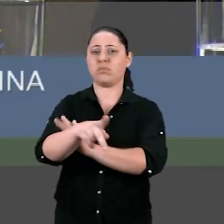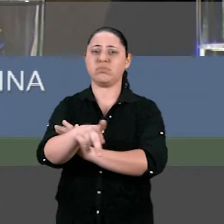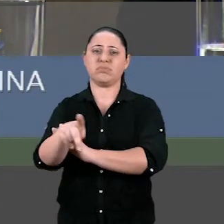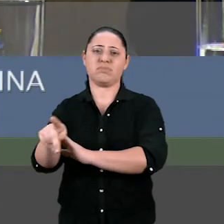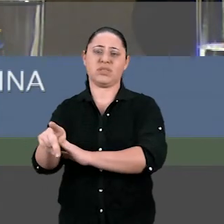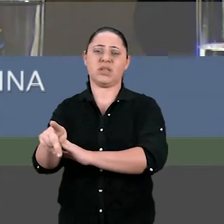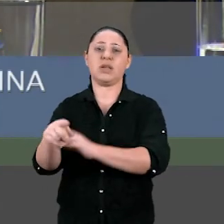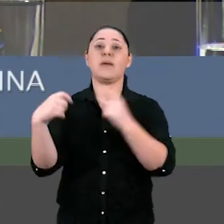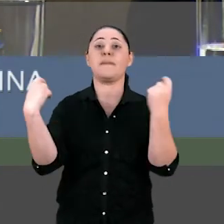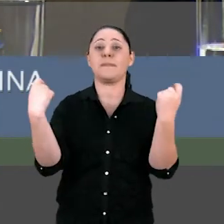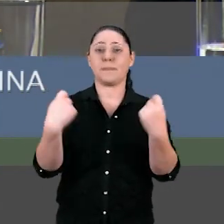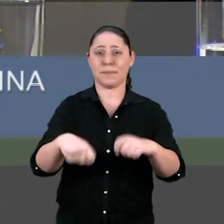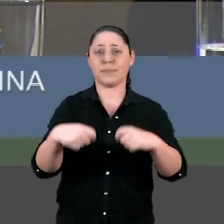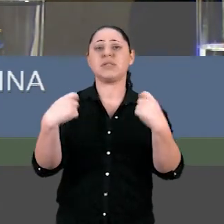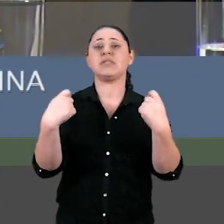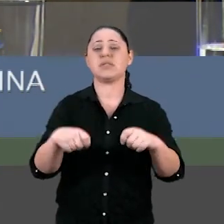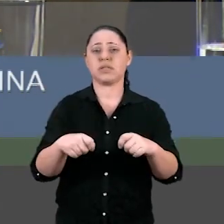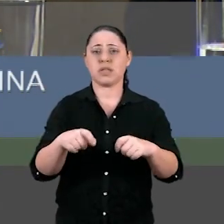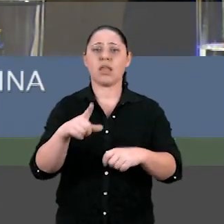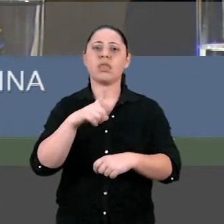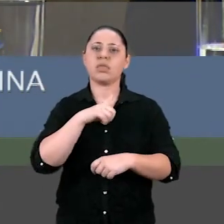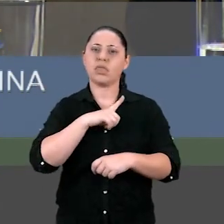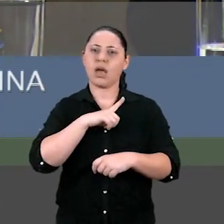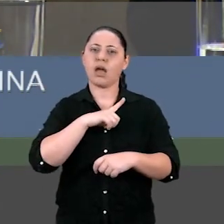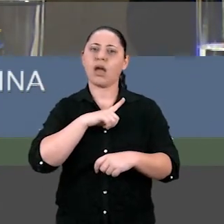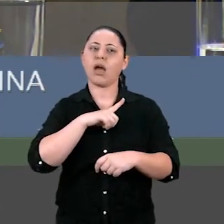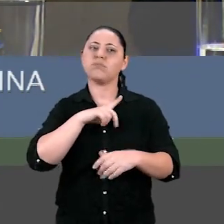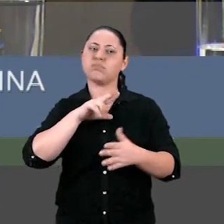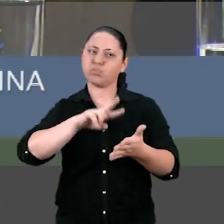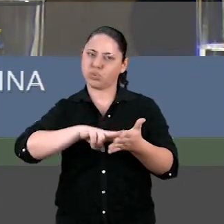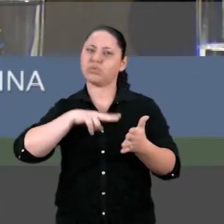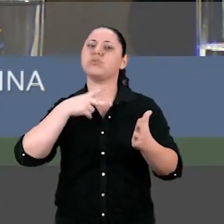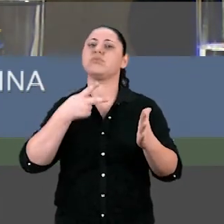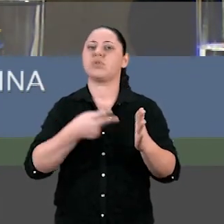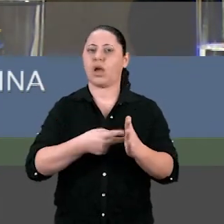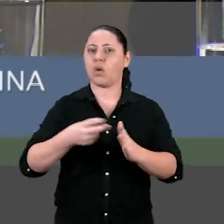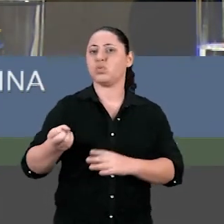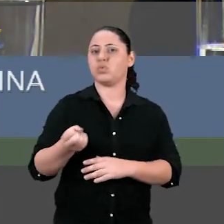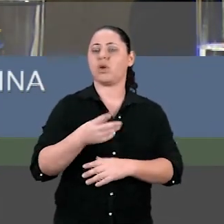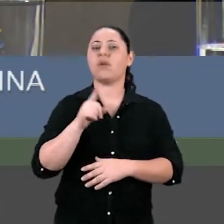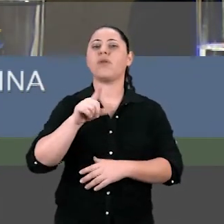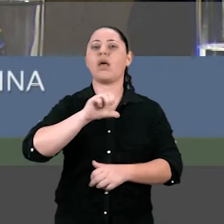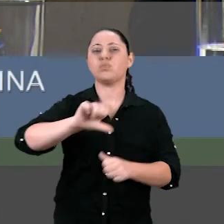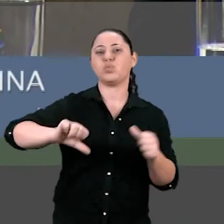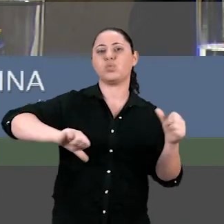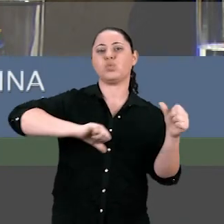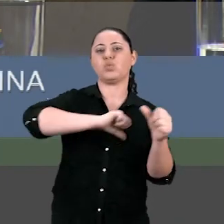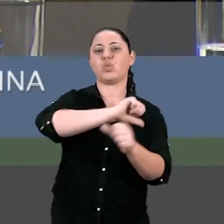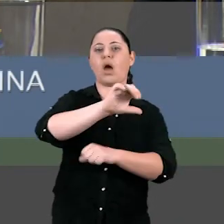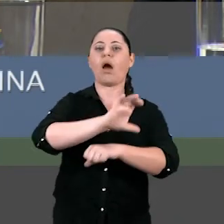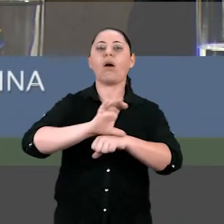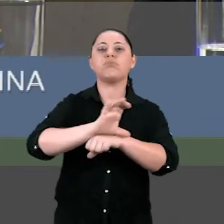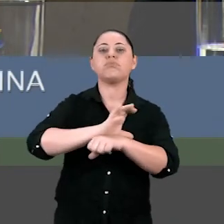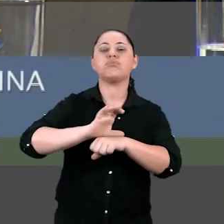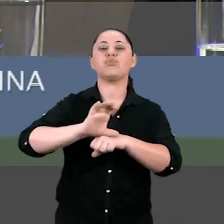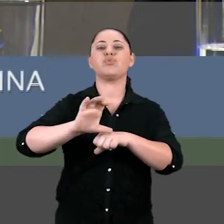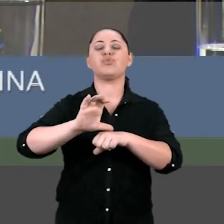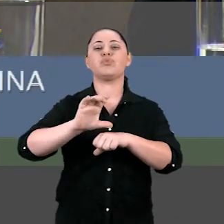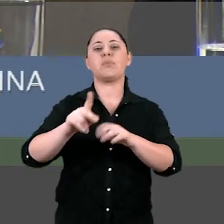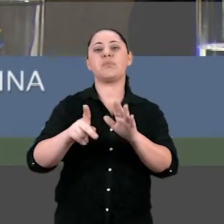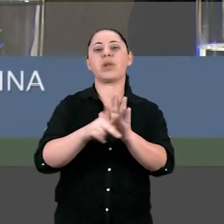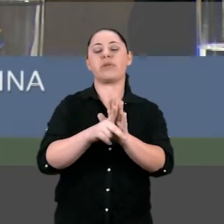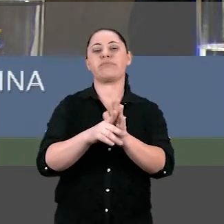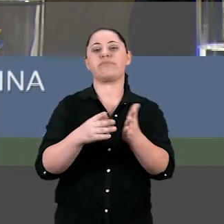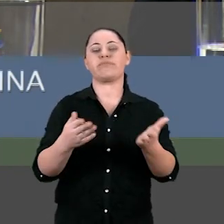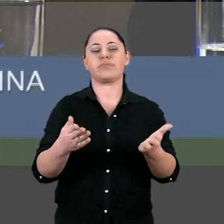institutos presidencialistas que precisam ter uma interpretação nova, aquilo que ela chama de mutação constitucional.